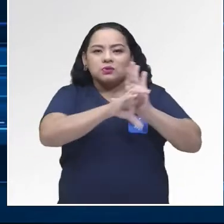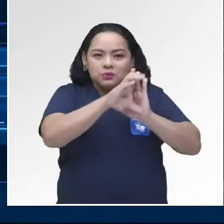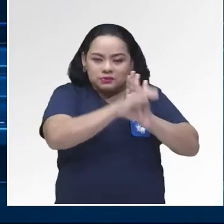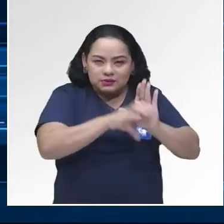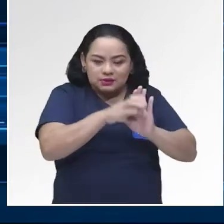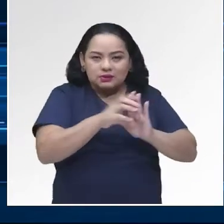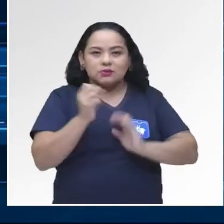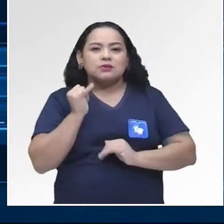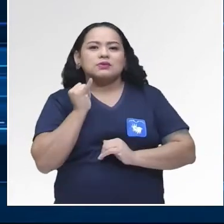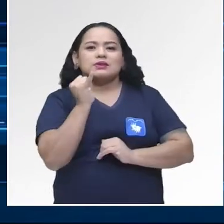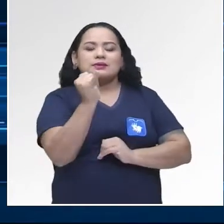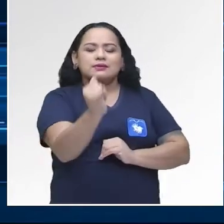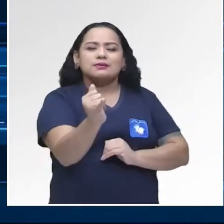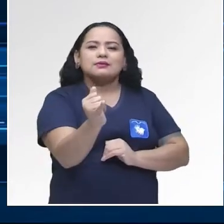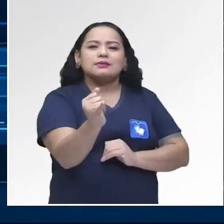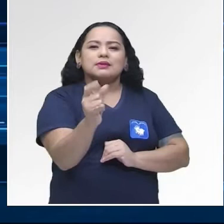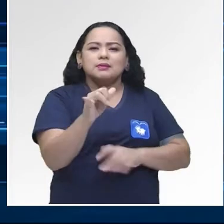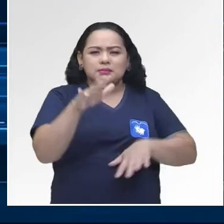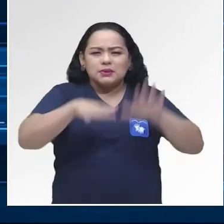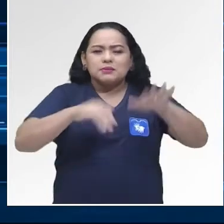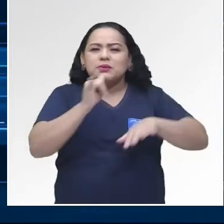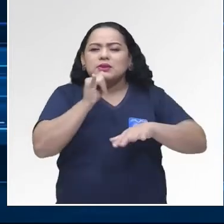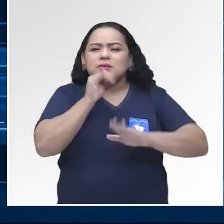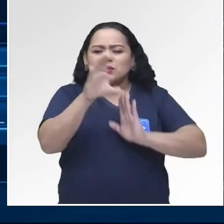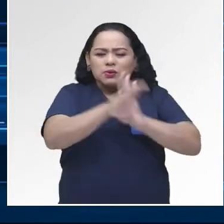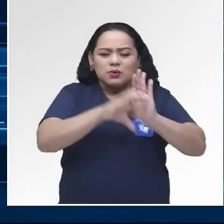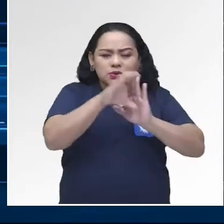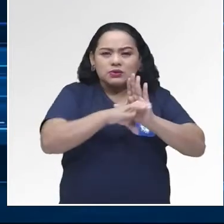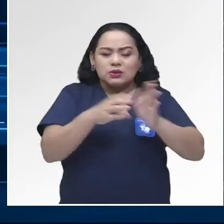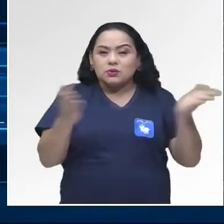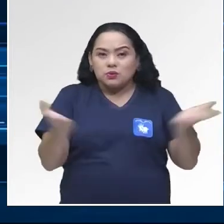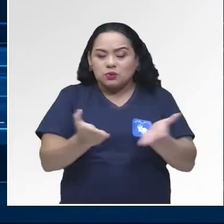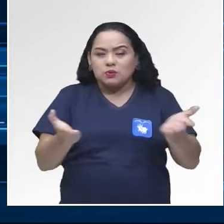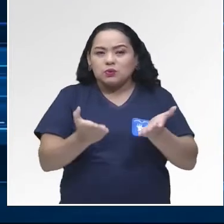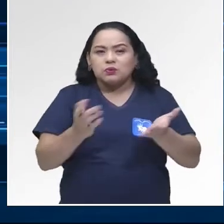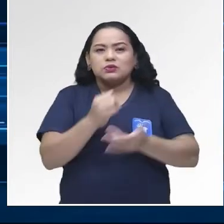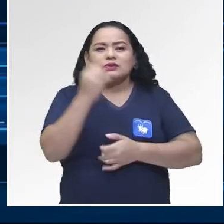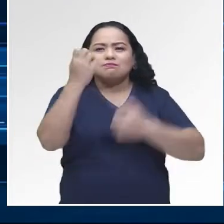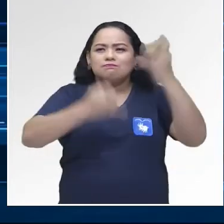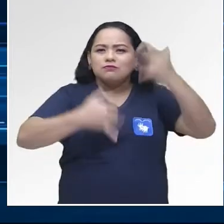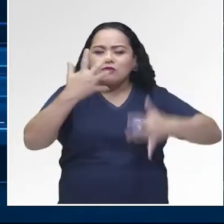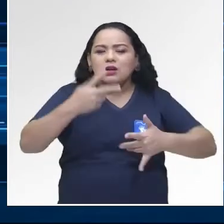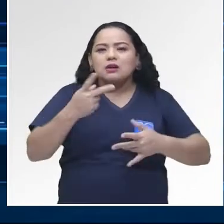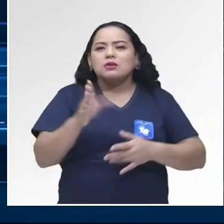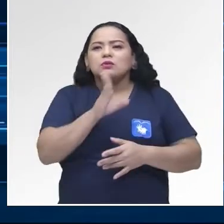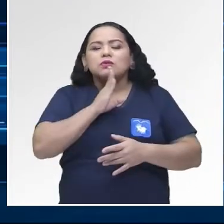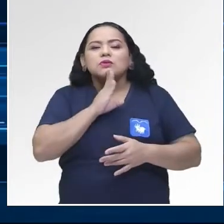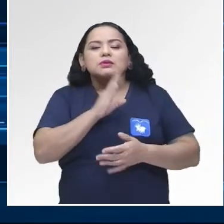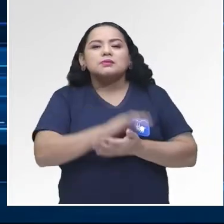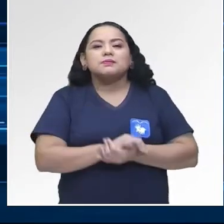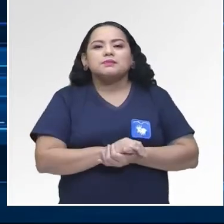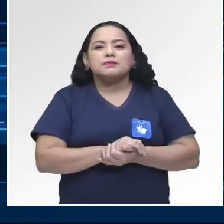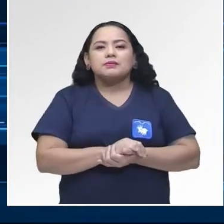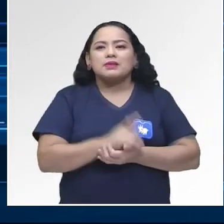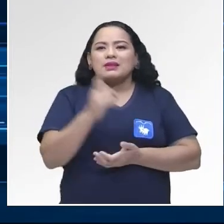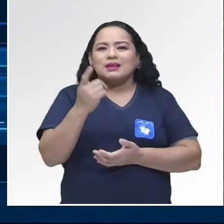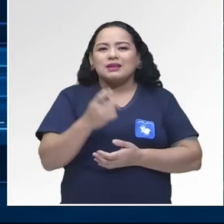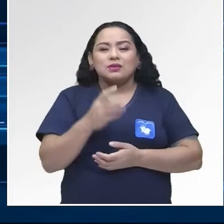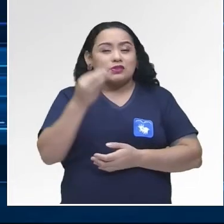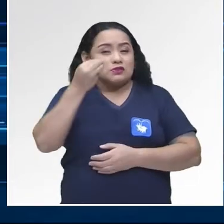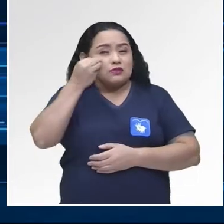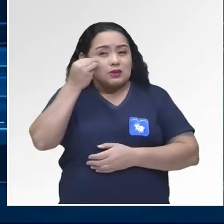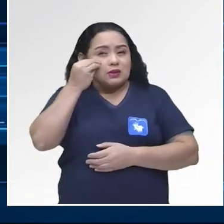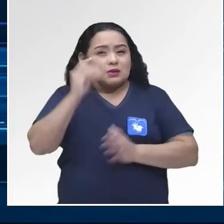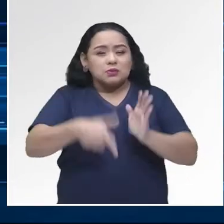você fala, tem muitos conceitos que nós tratamos hoje, que nós vemos com preconceito. Falamos